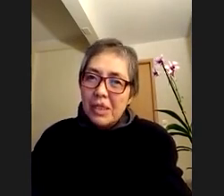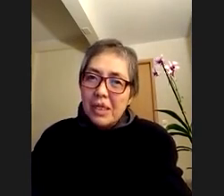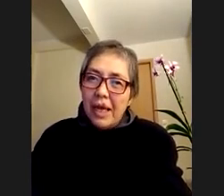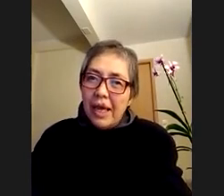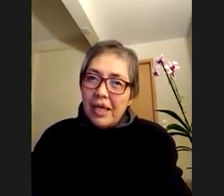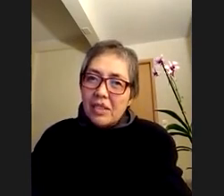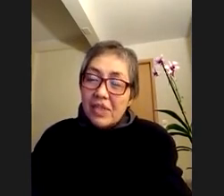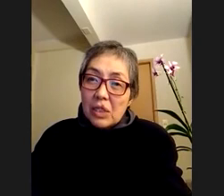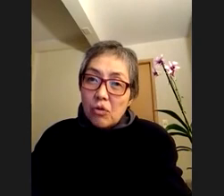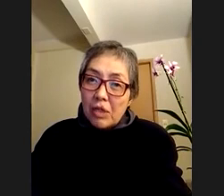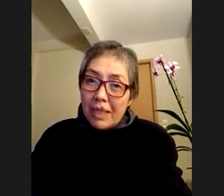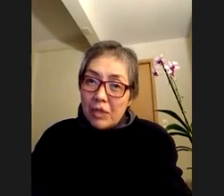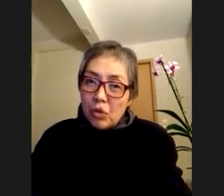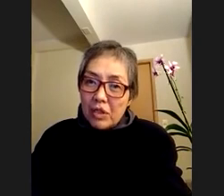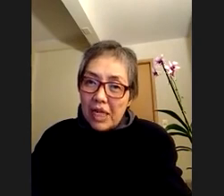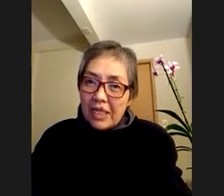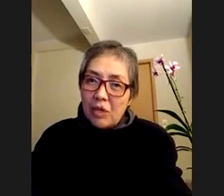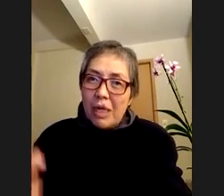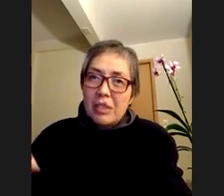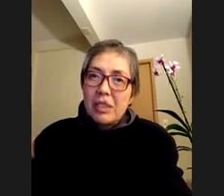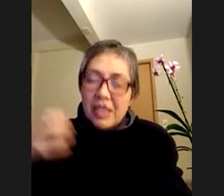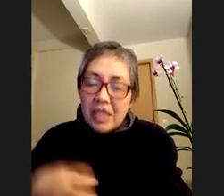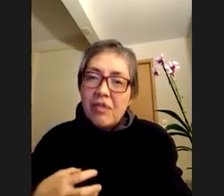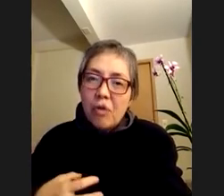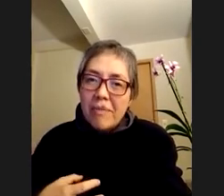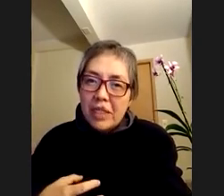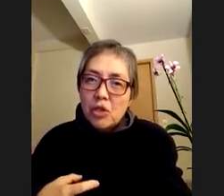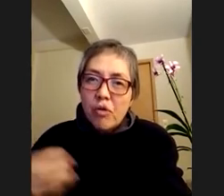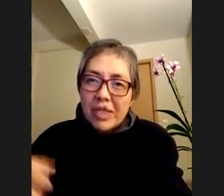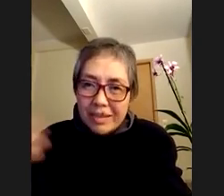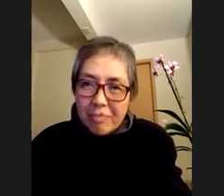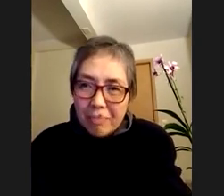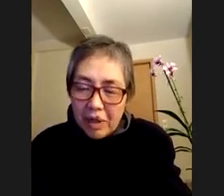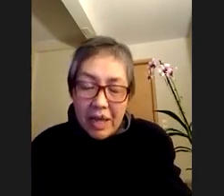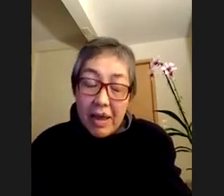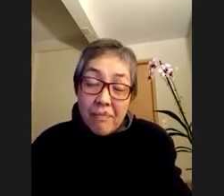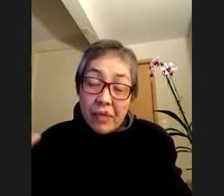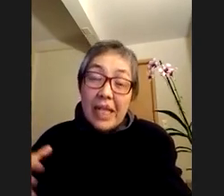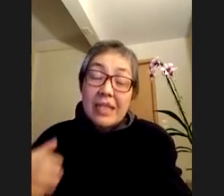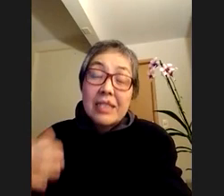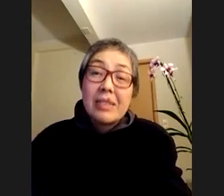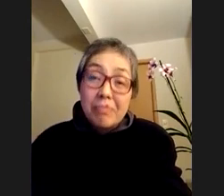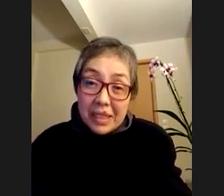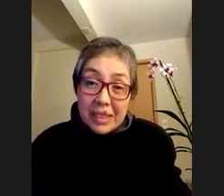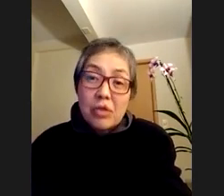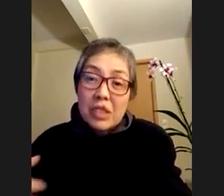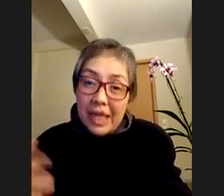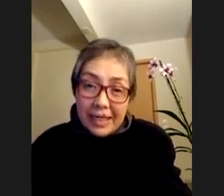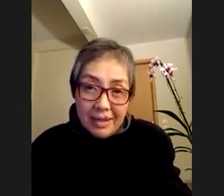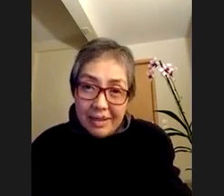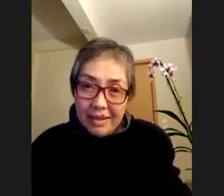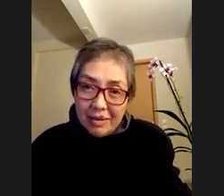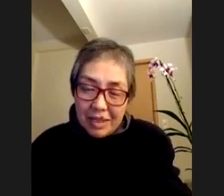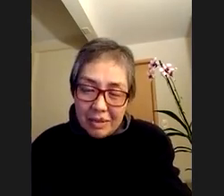trabalhadores, de fazer com que o trabalhador tenha que atuar individualmente em relação às empresas,